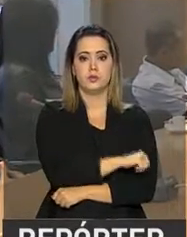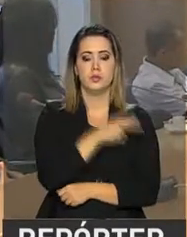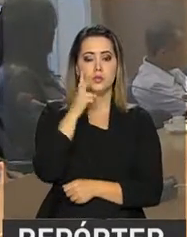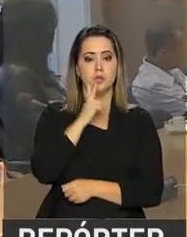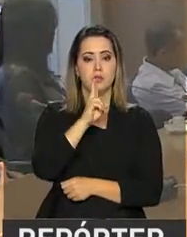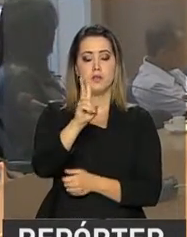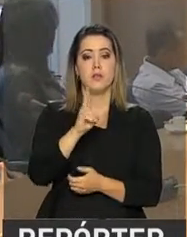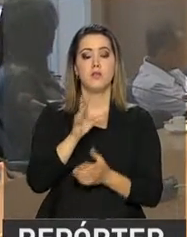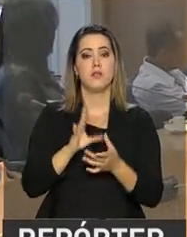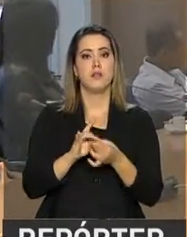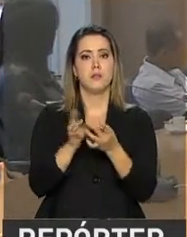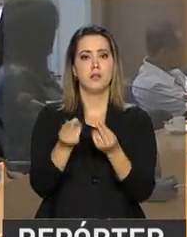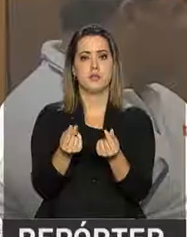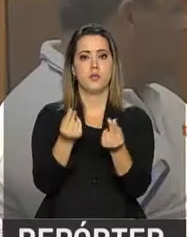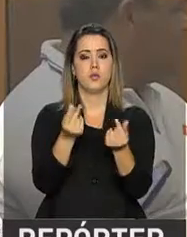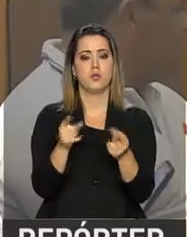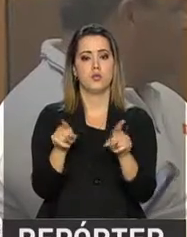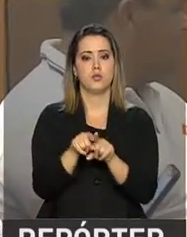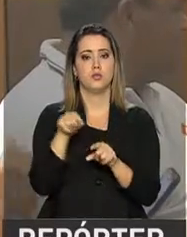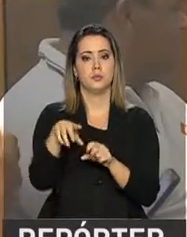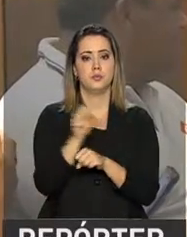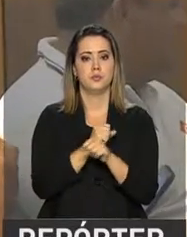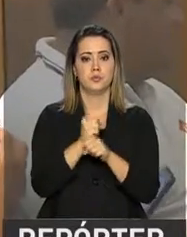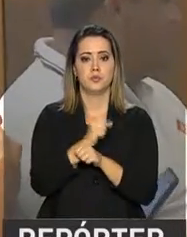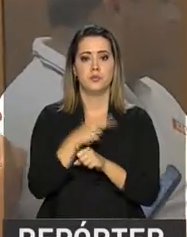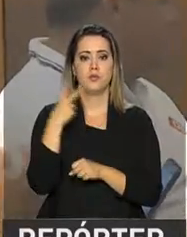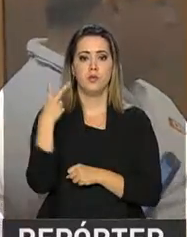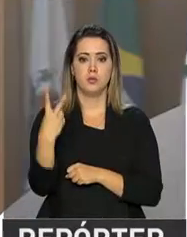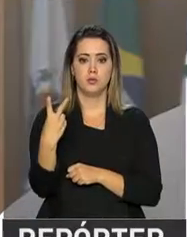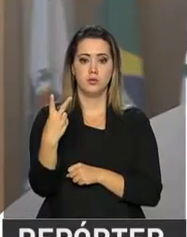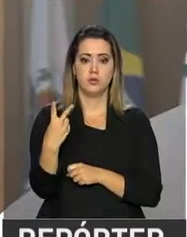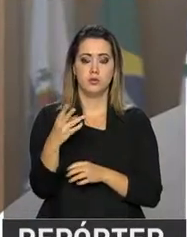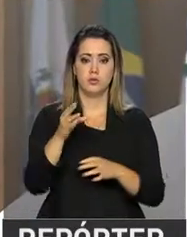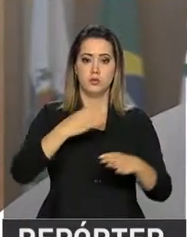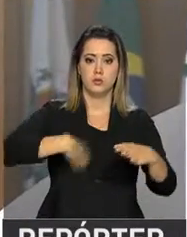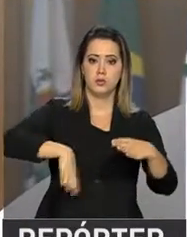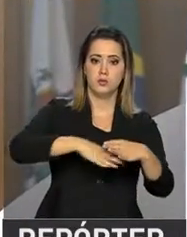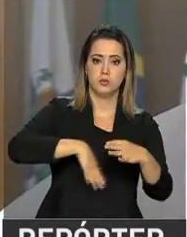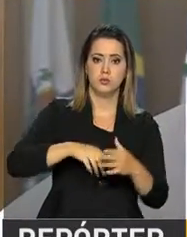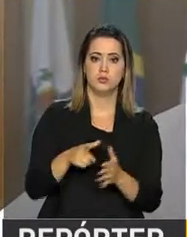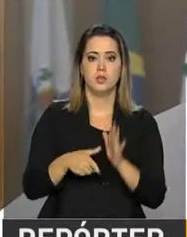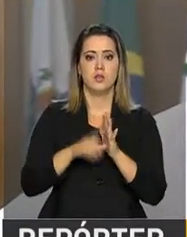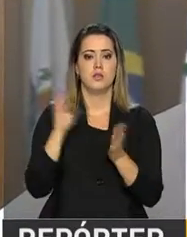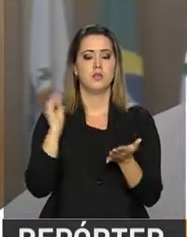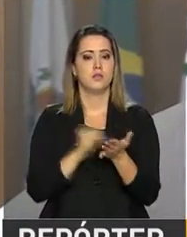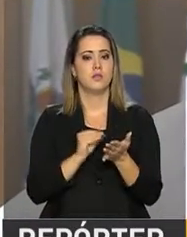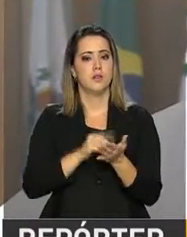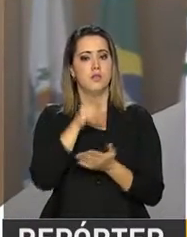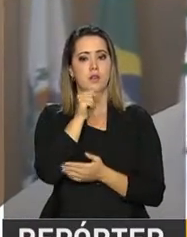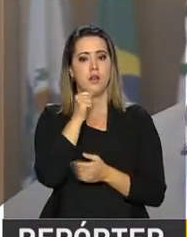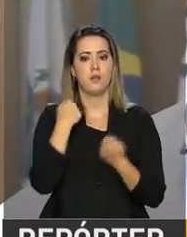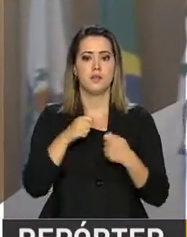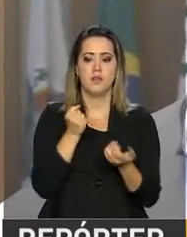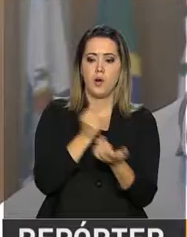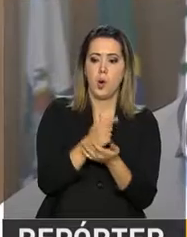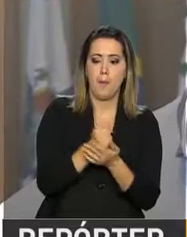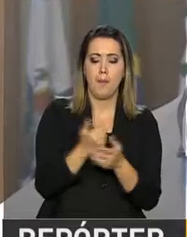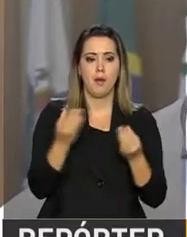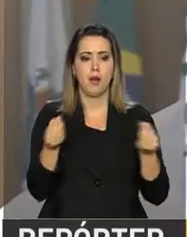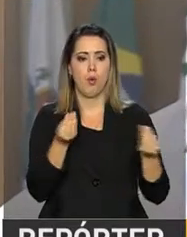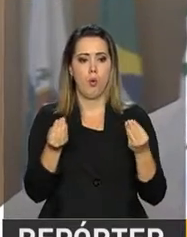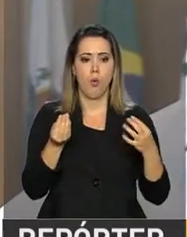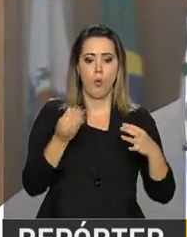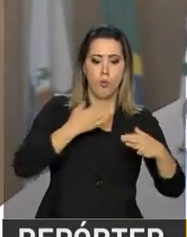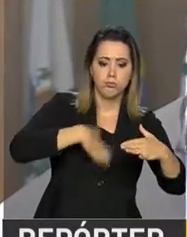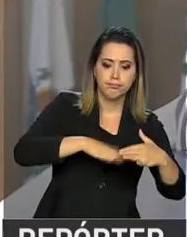recursos ele foi beneficiado este ano com duas cisternas antes faltava água que comprar água não tinham de armazenar né